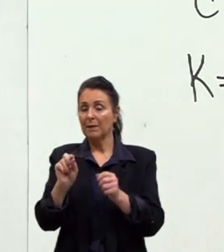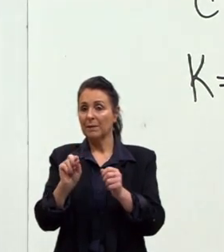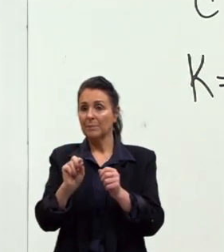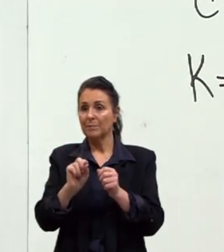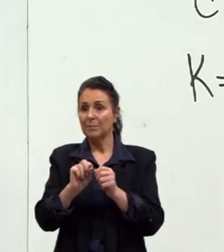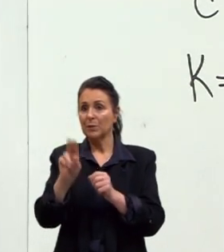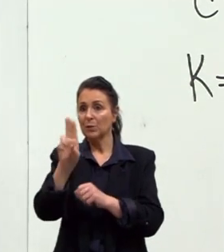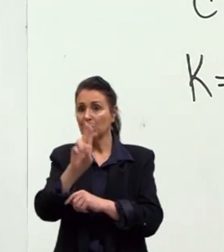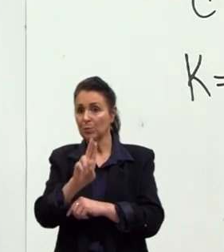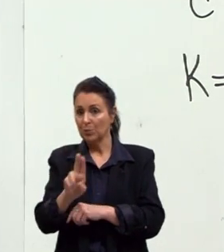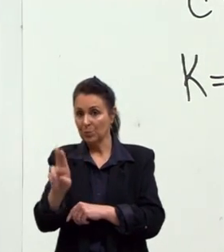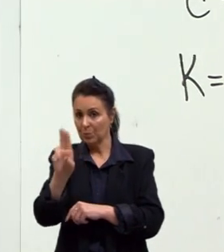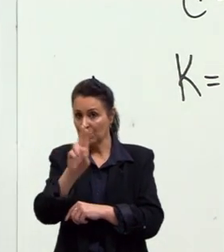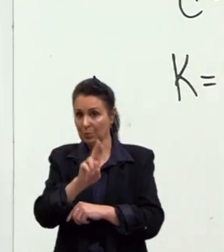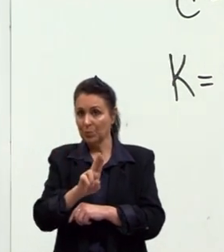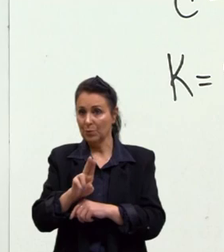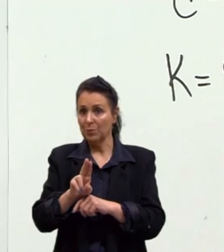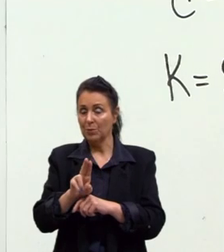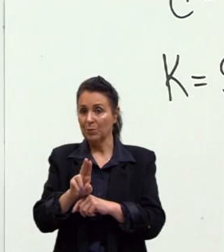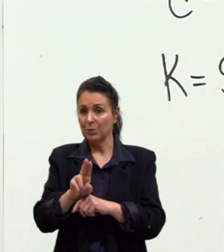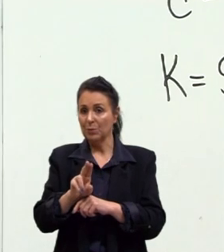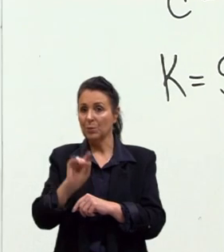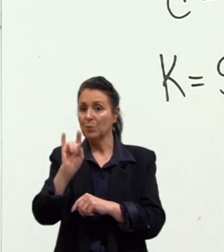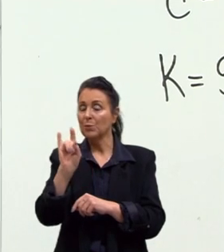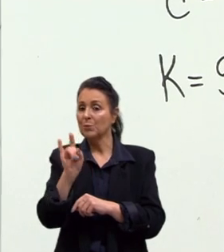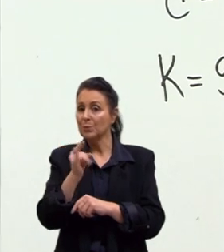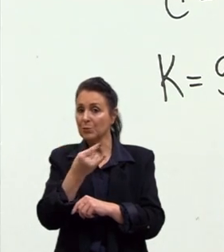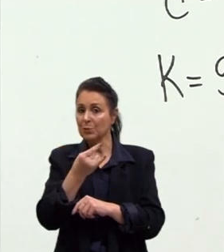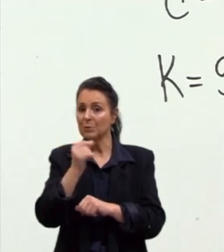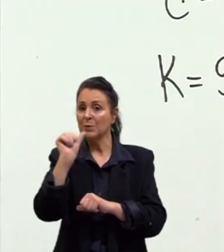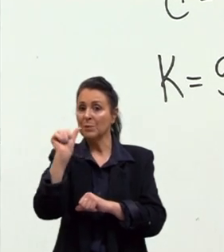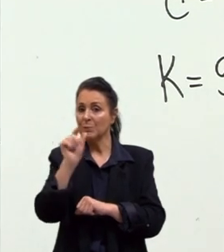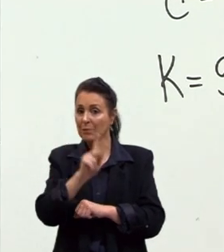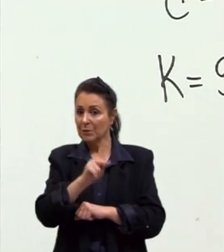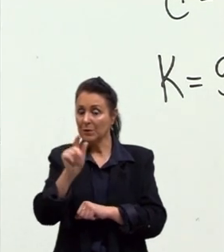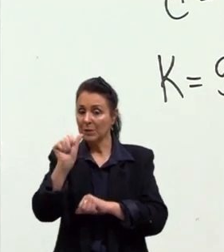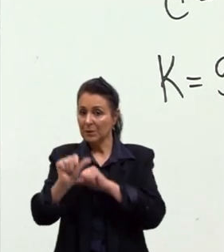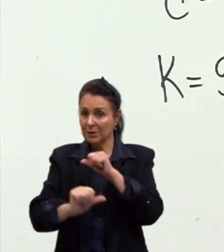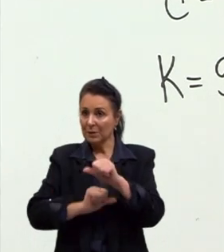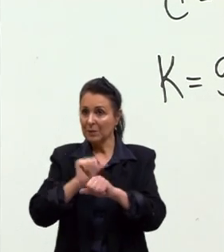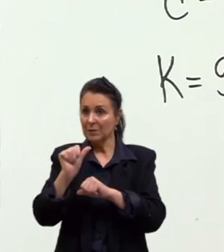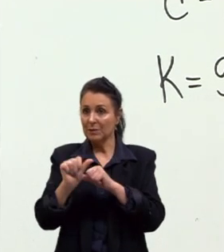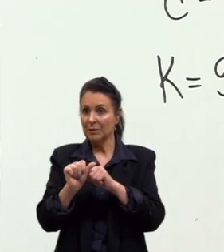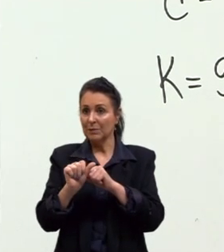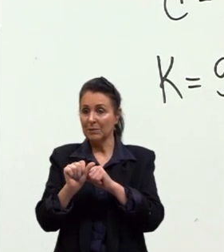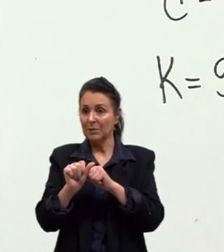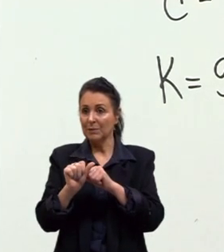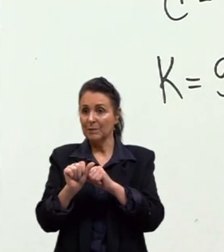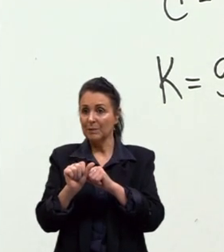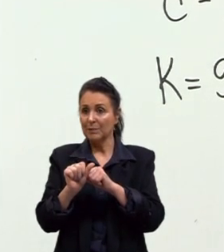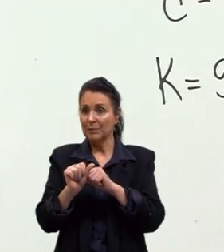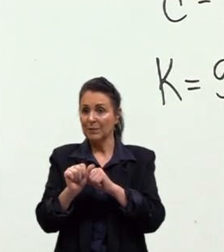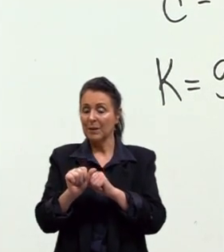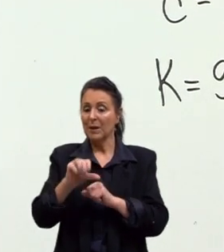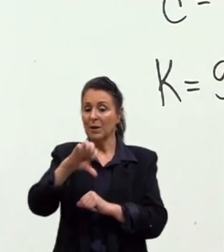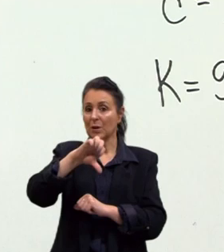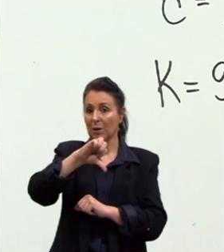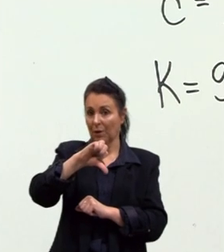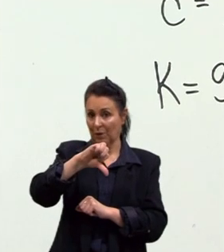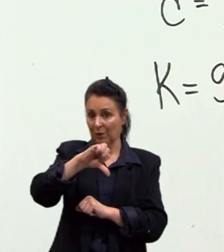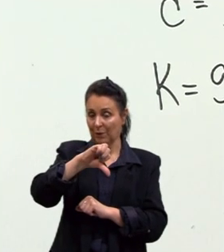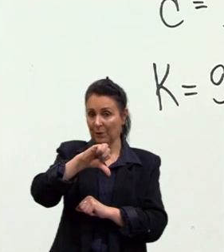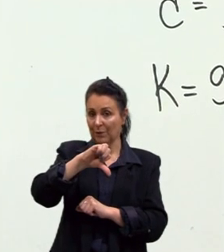né a gente tem que usar esses daqui né os últimos que a gente transformou então vai ficar como né Vamos colocar o 9 ali